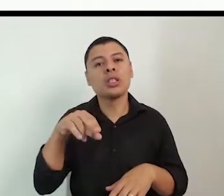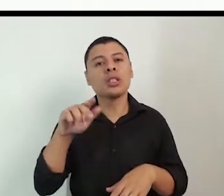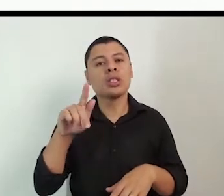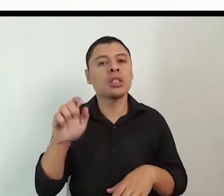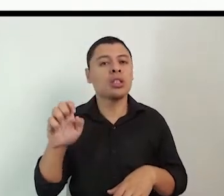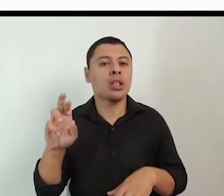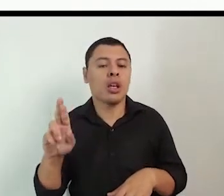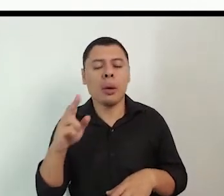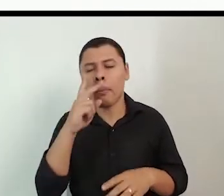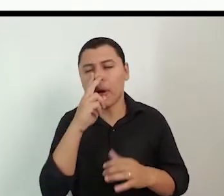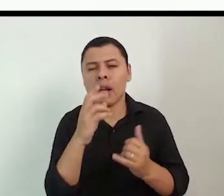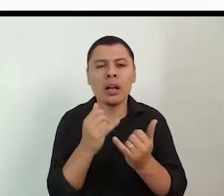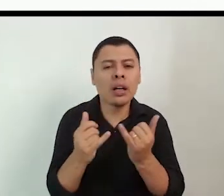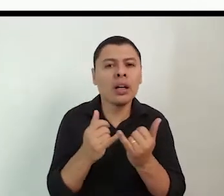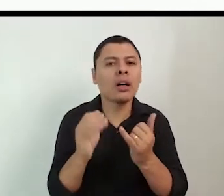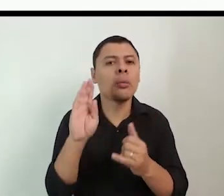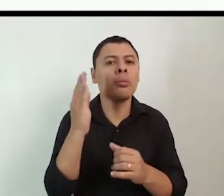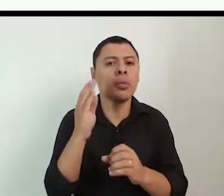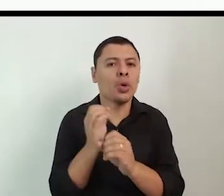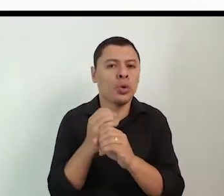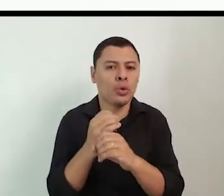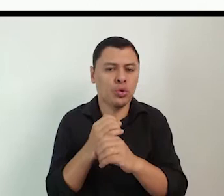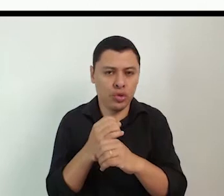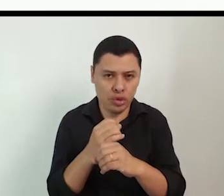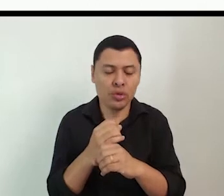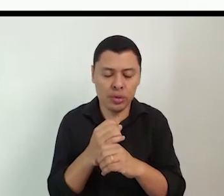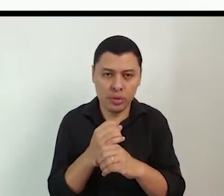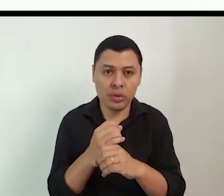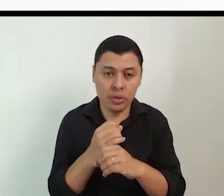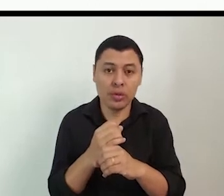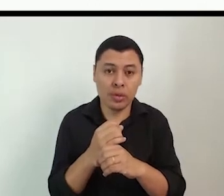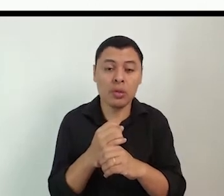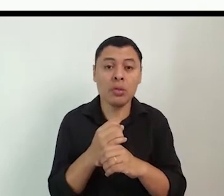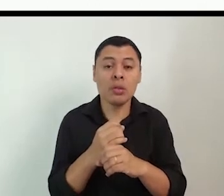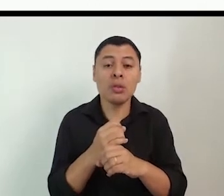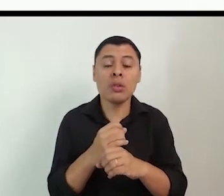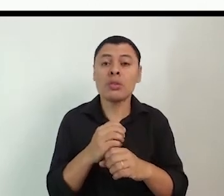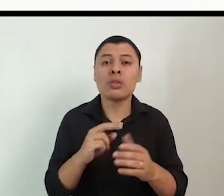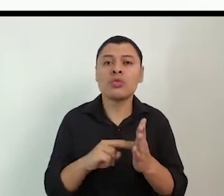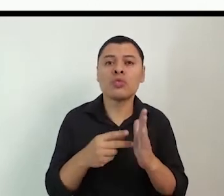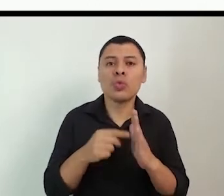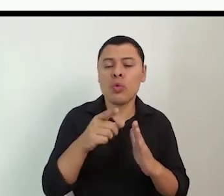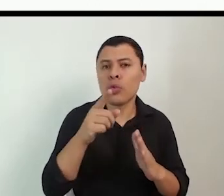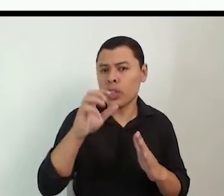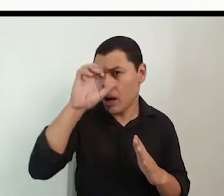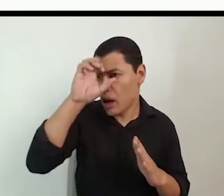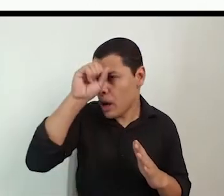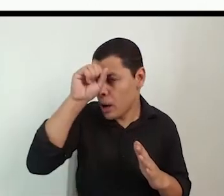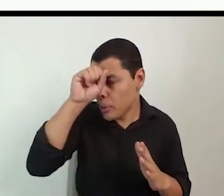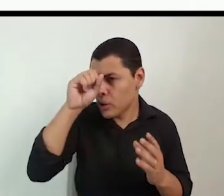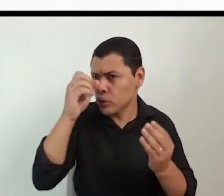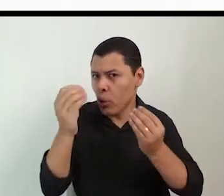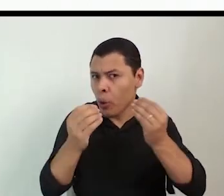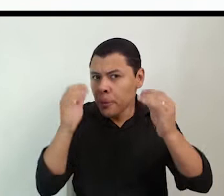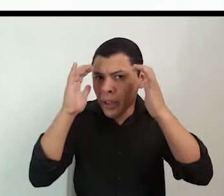né? E aí ele tem a ver com o modo de você aprender, como o seu cérebro vai